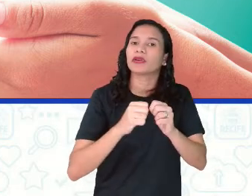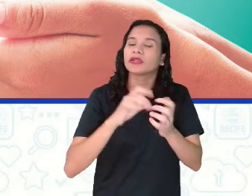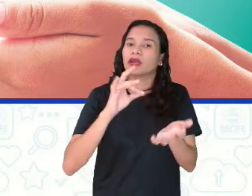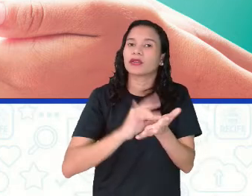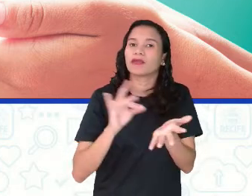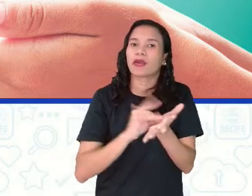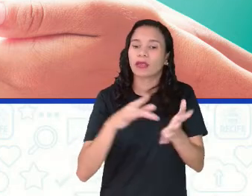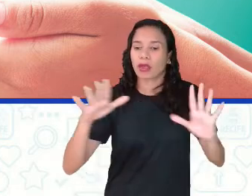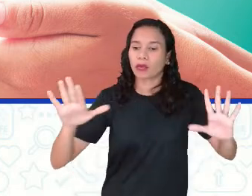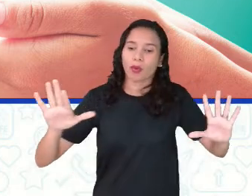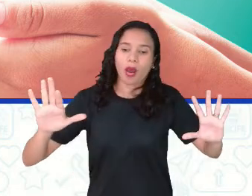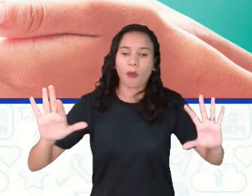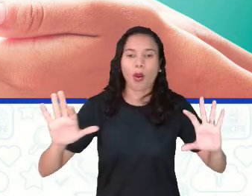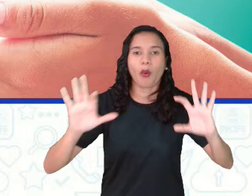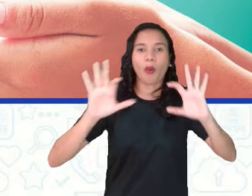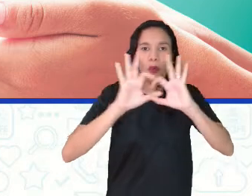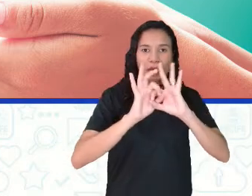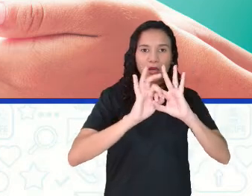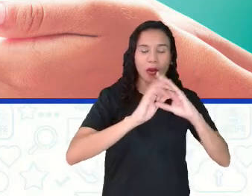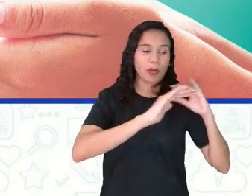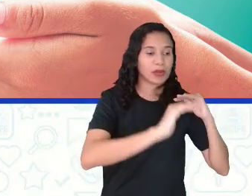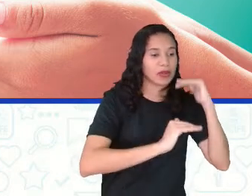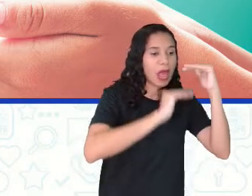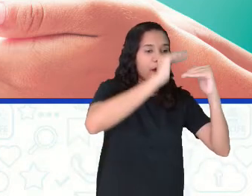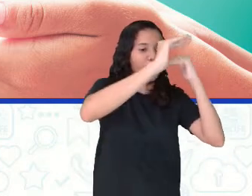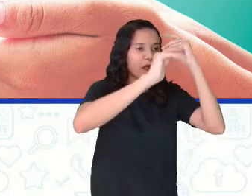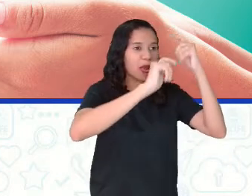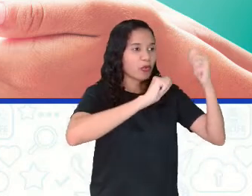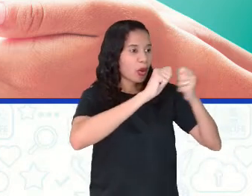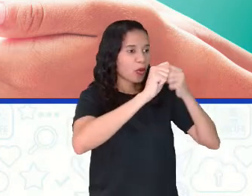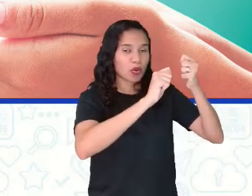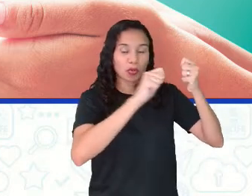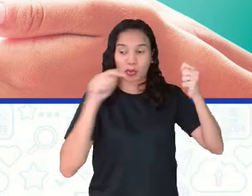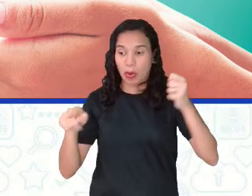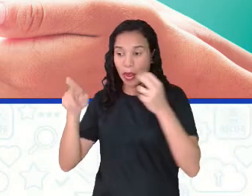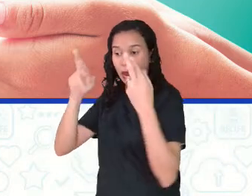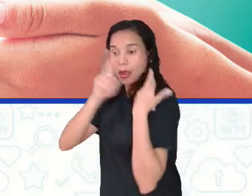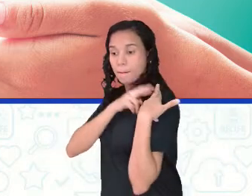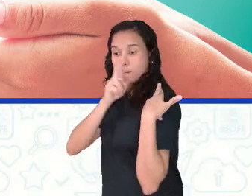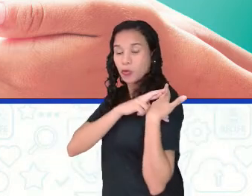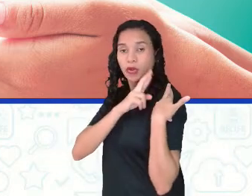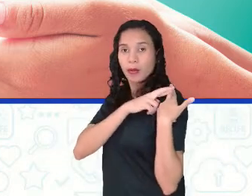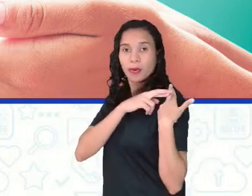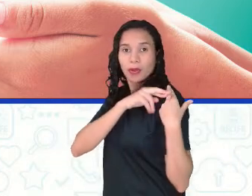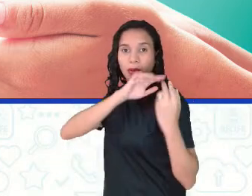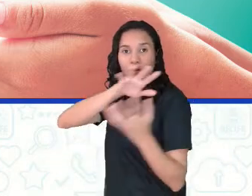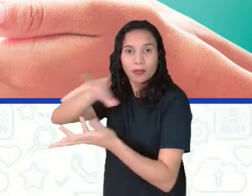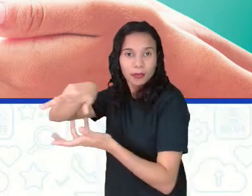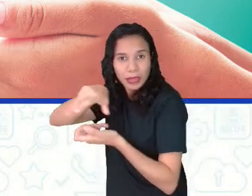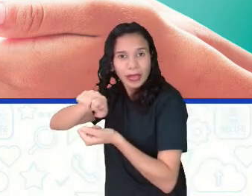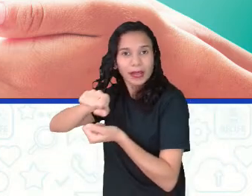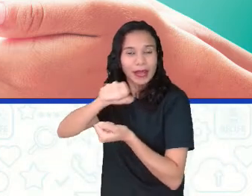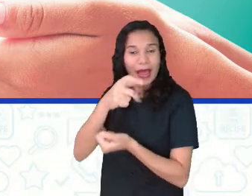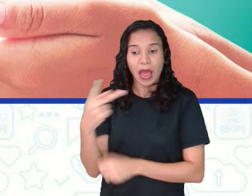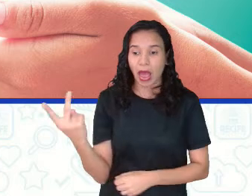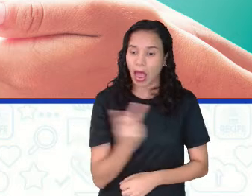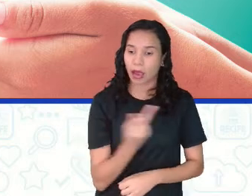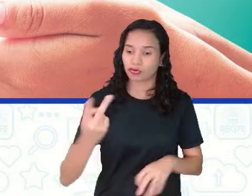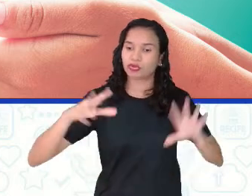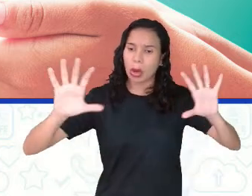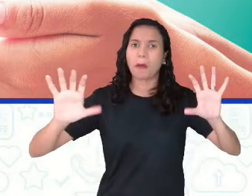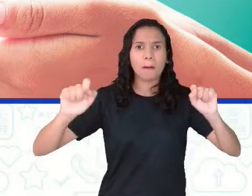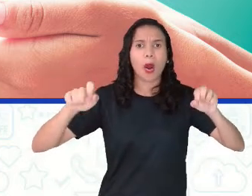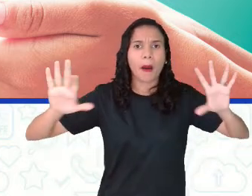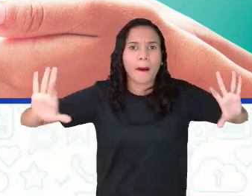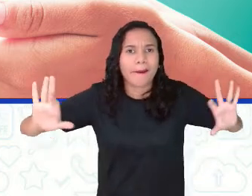um casamento aí, né, entre crescimento econômico e responsabilidade ambiental? São duas coisas que são